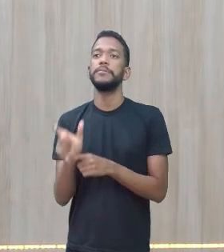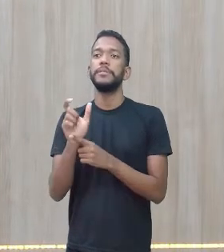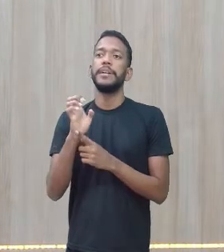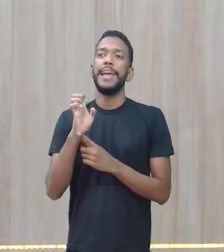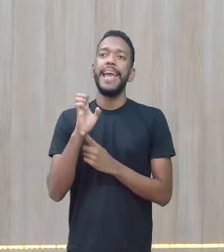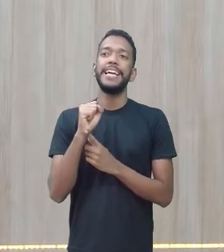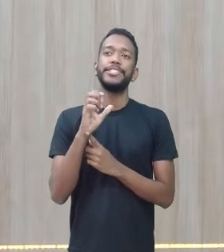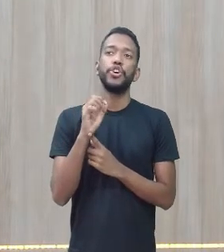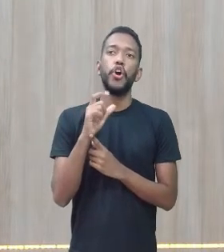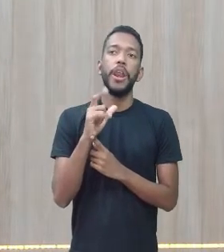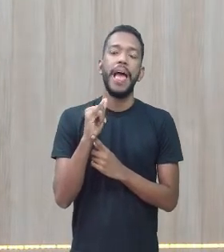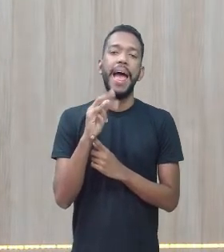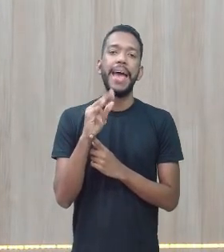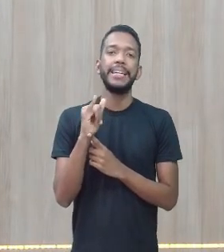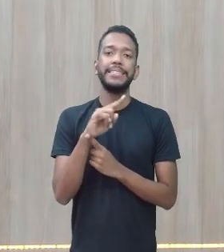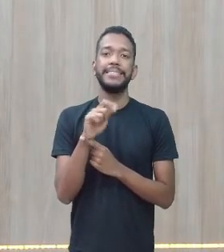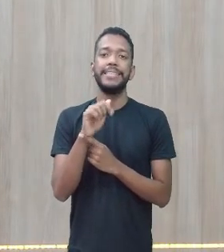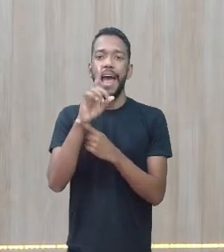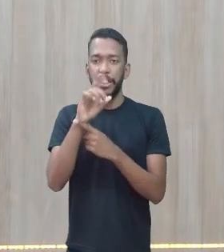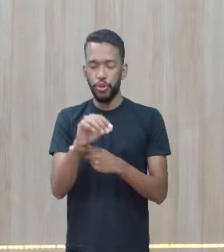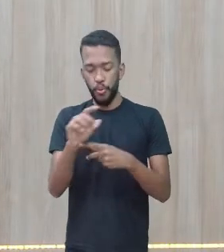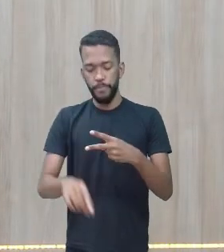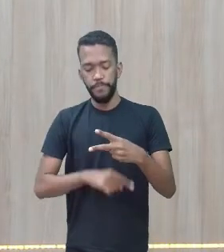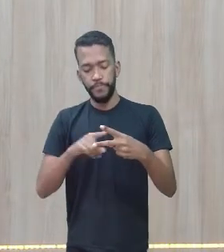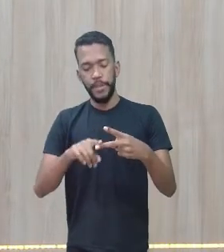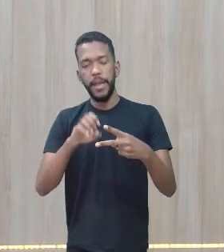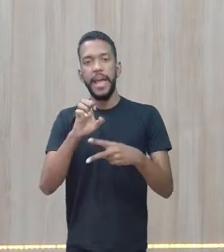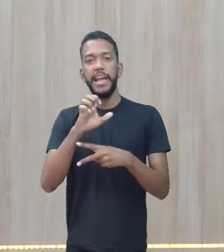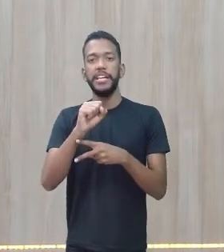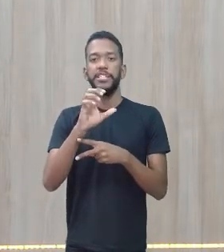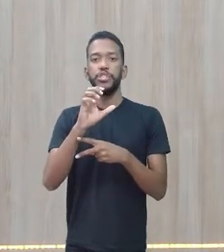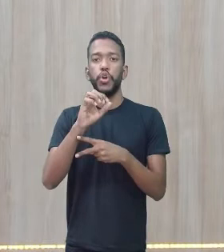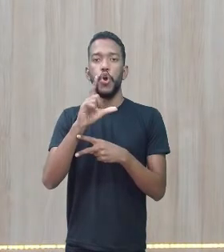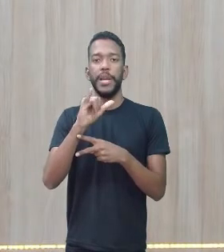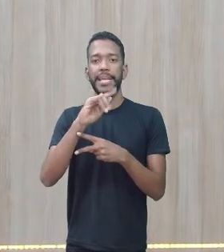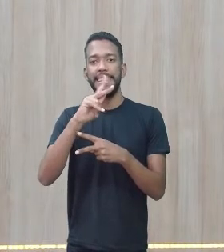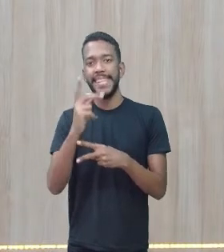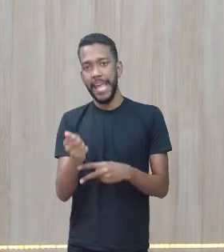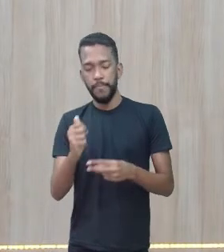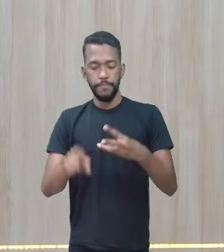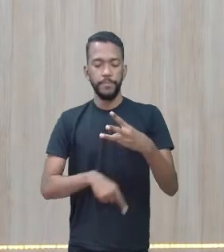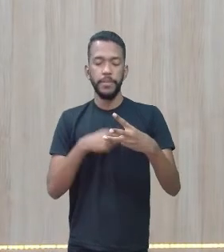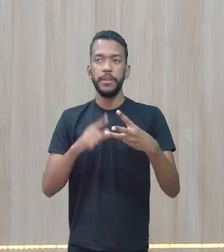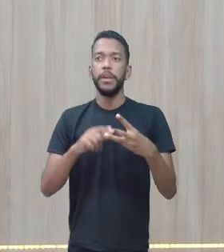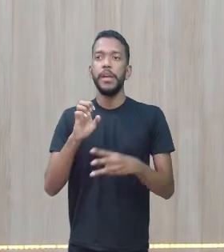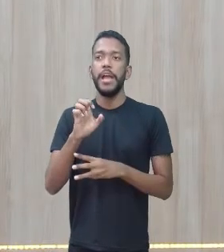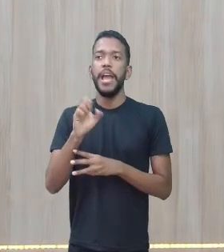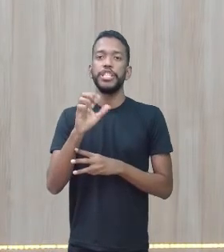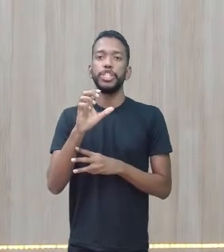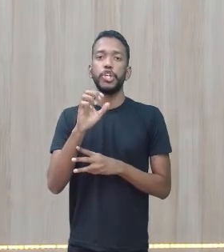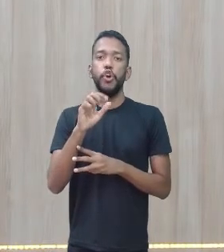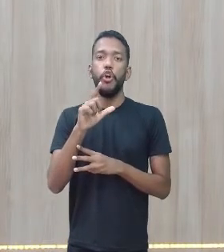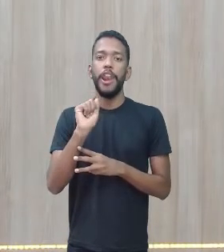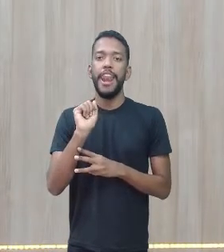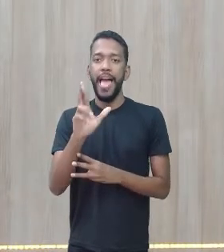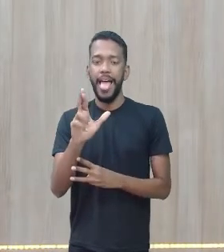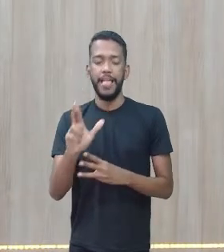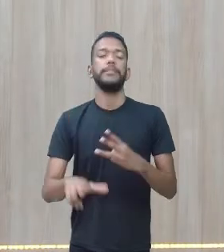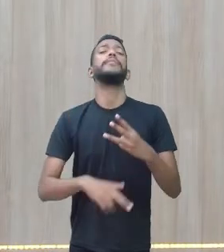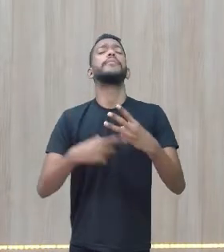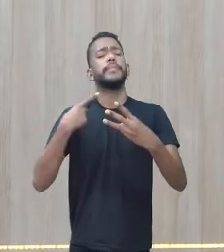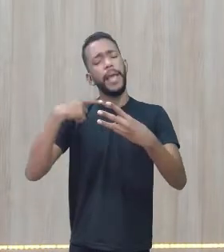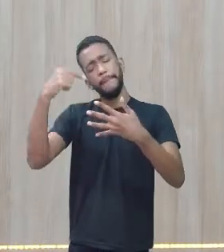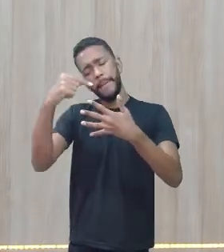escolarizado, escolinha, escolar, não é? Outra aí, vocês